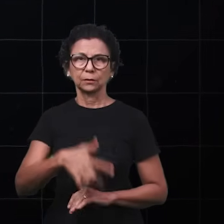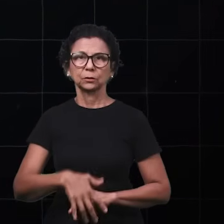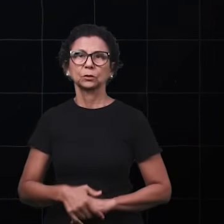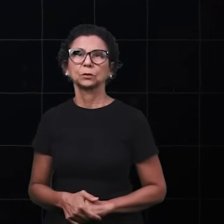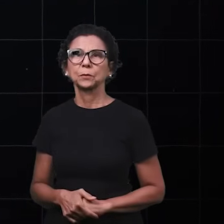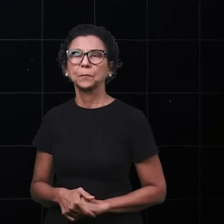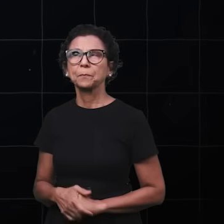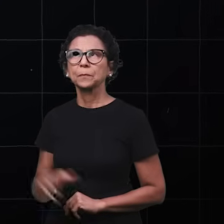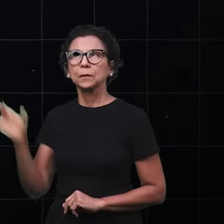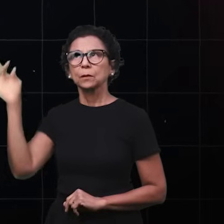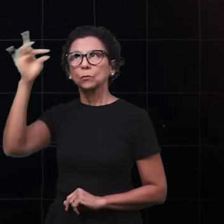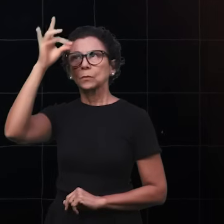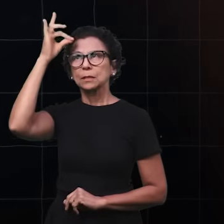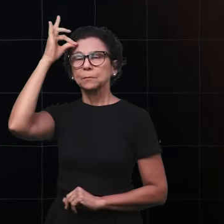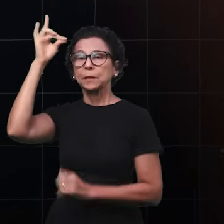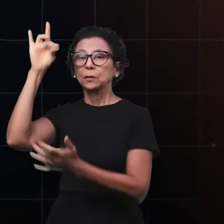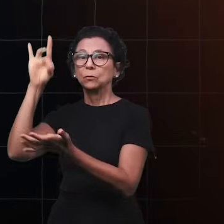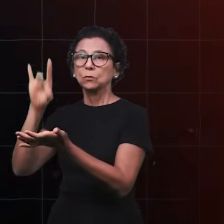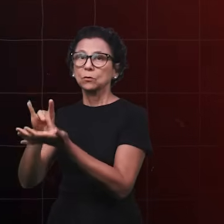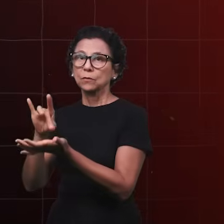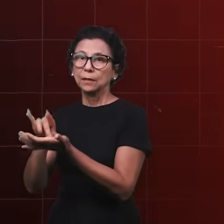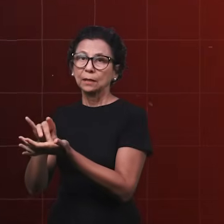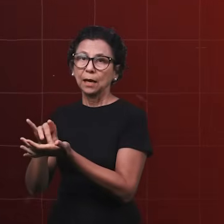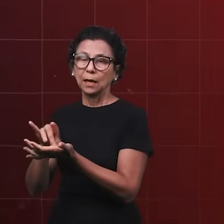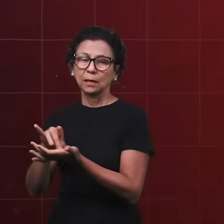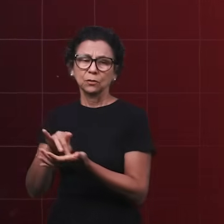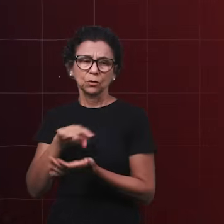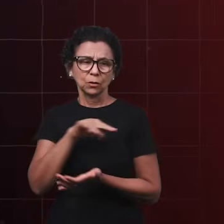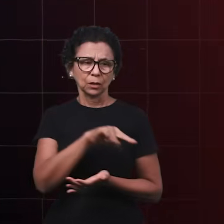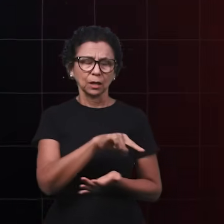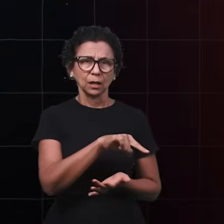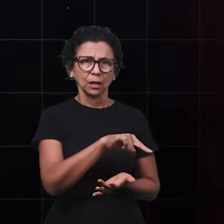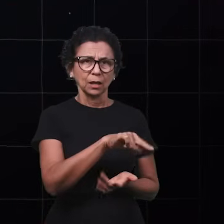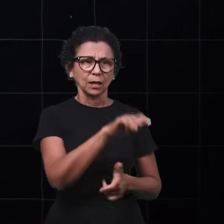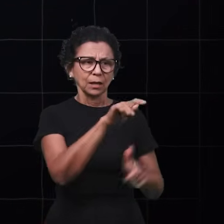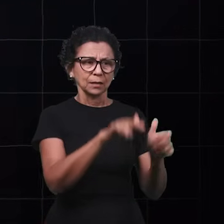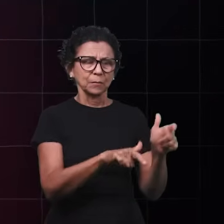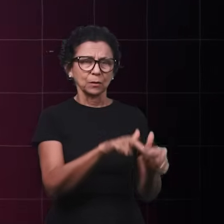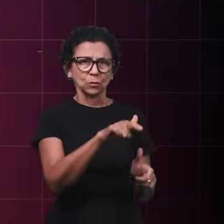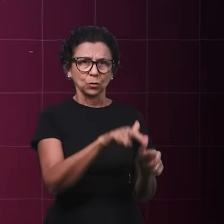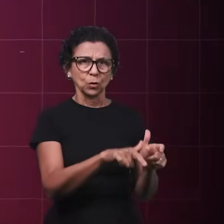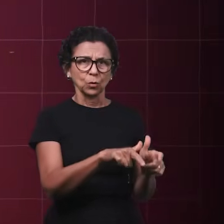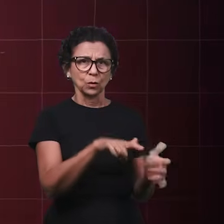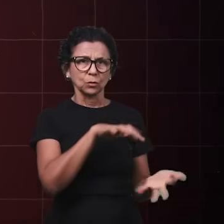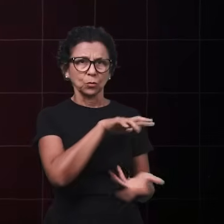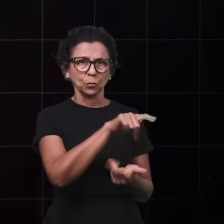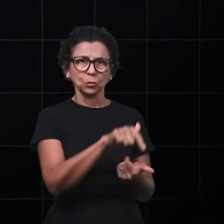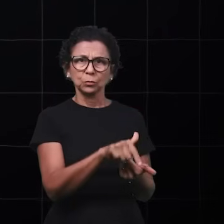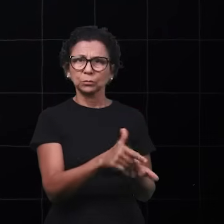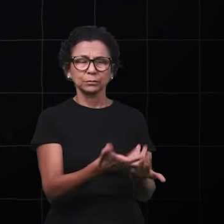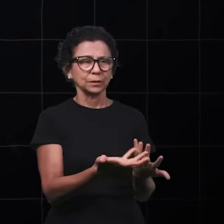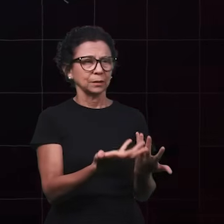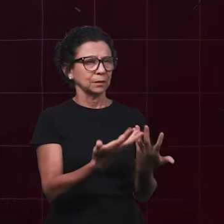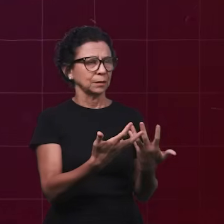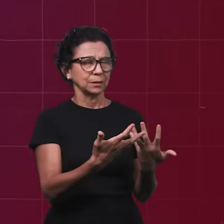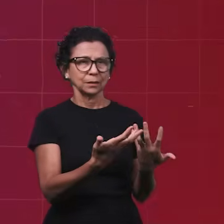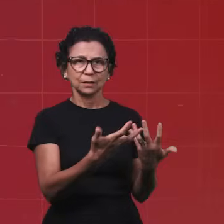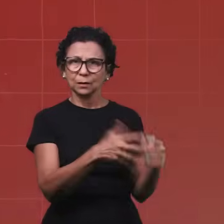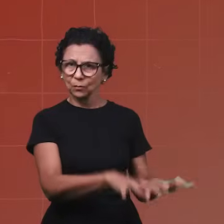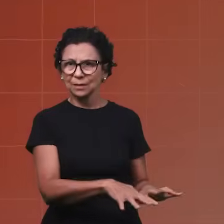14, o Espírito de verdade que o mundo não pode receber, porque não o vê e nem conhece, mas vós